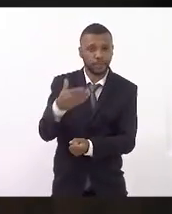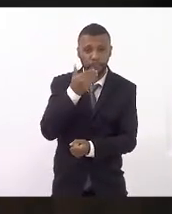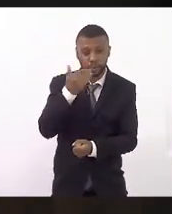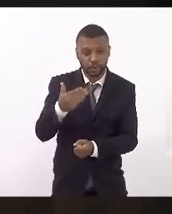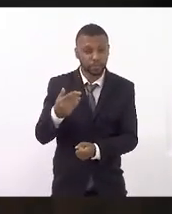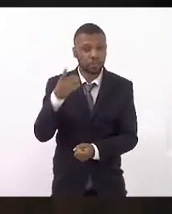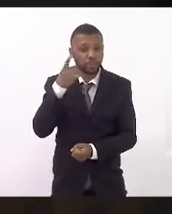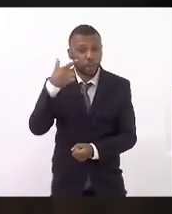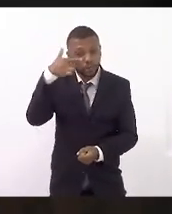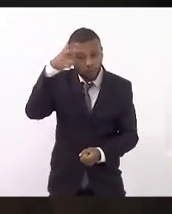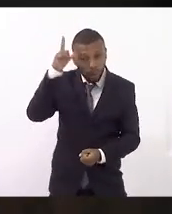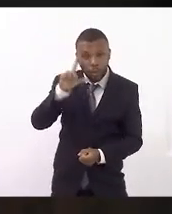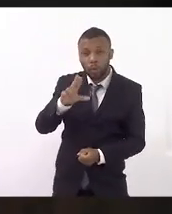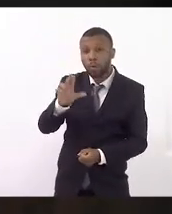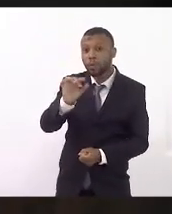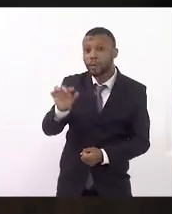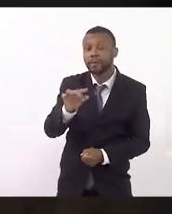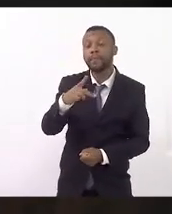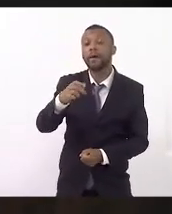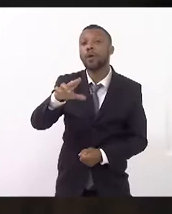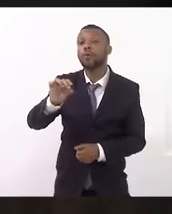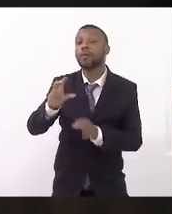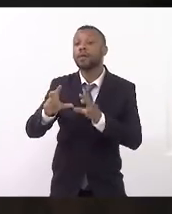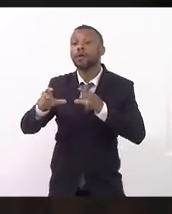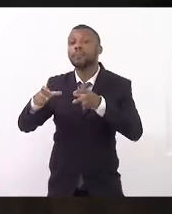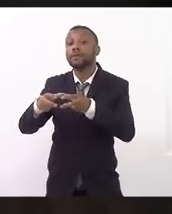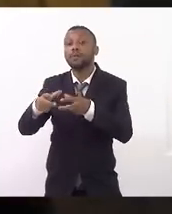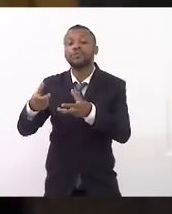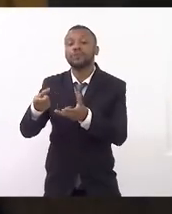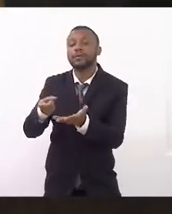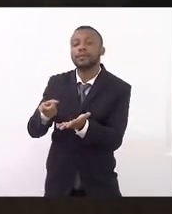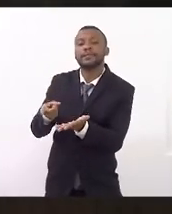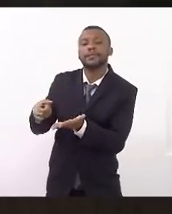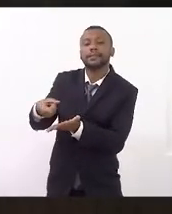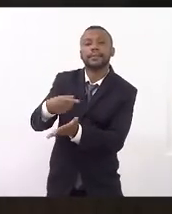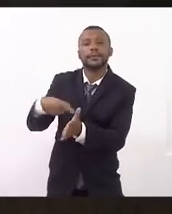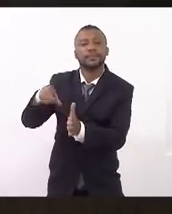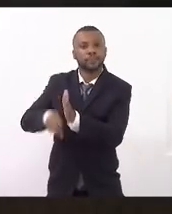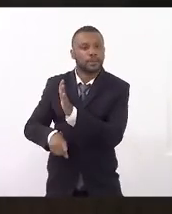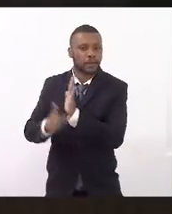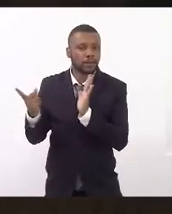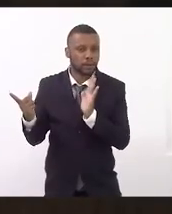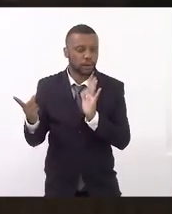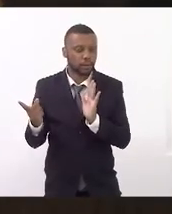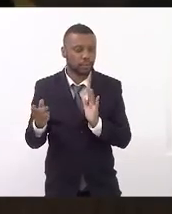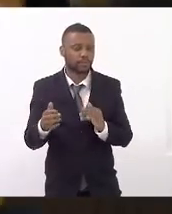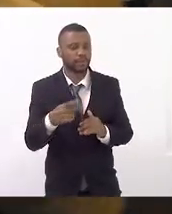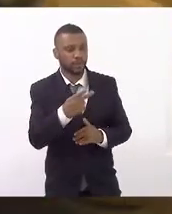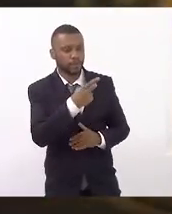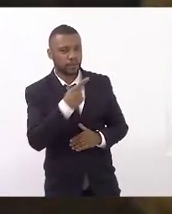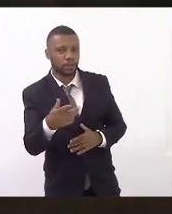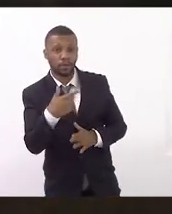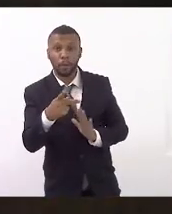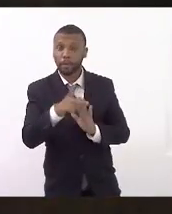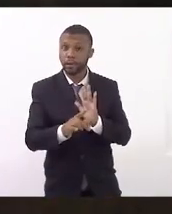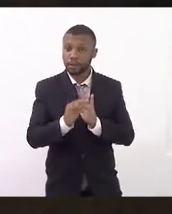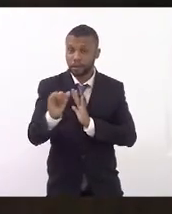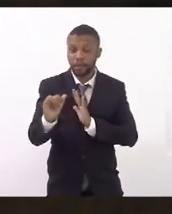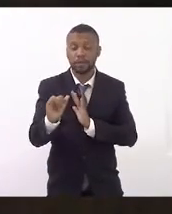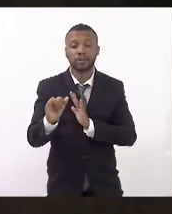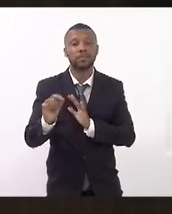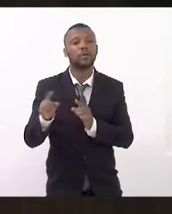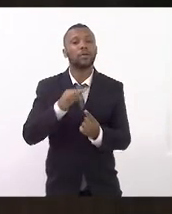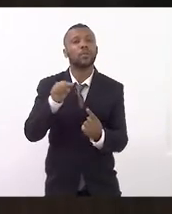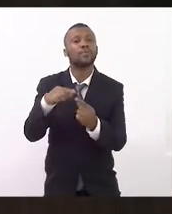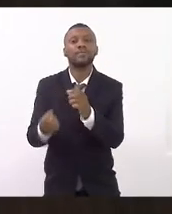Luiz Paulo para a Comissão de Tributação emitir parecer. Senhor presidente, o projeto de lei institui